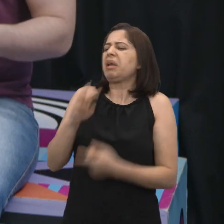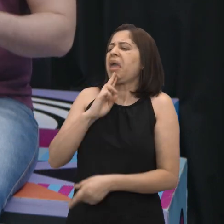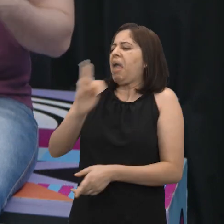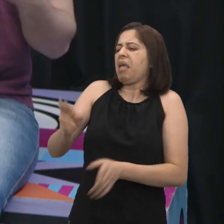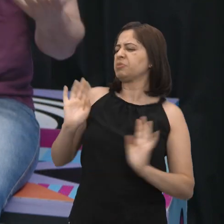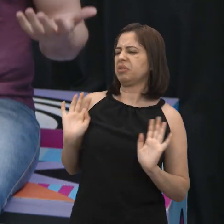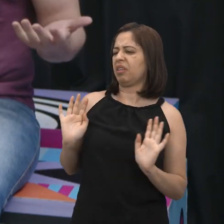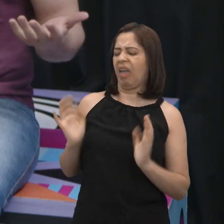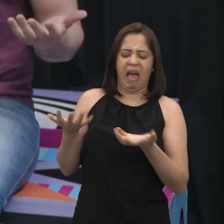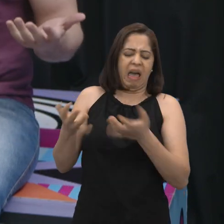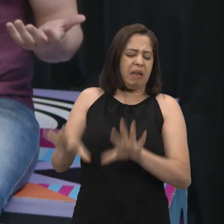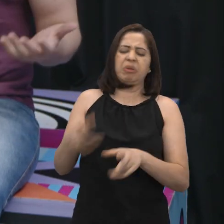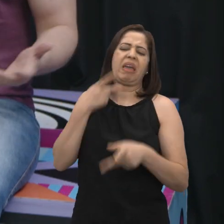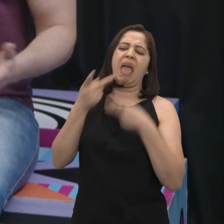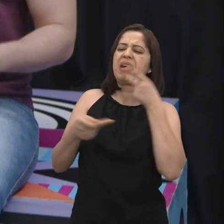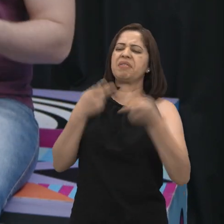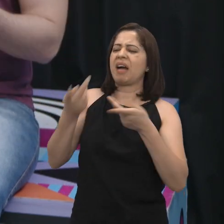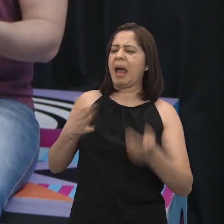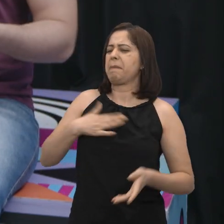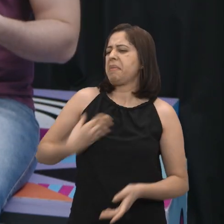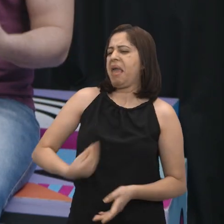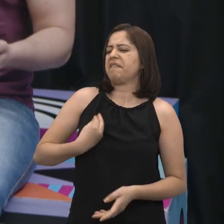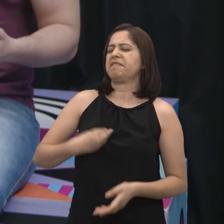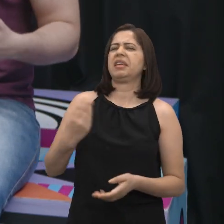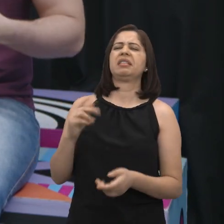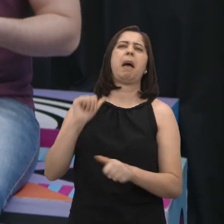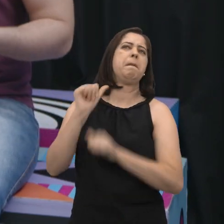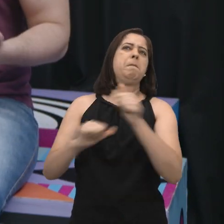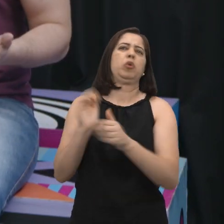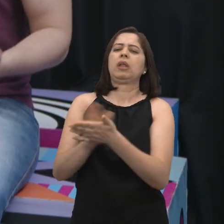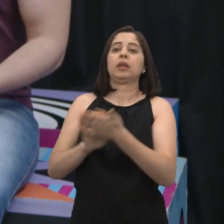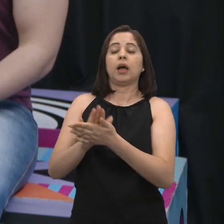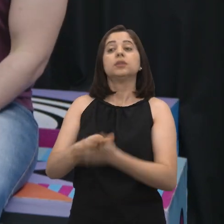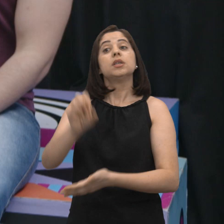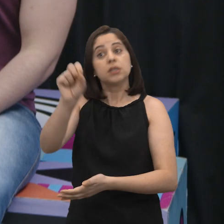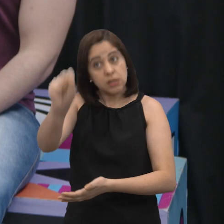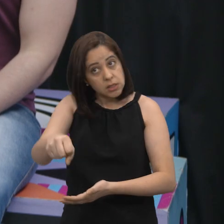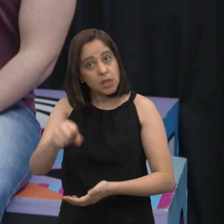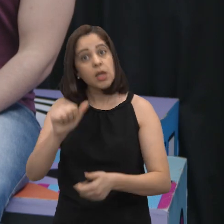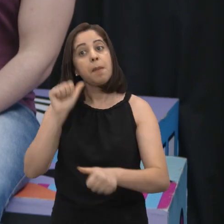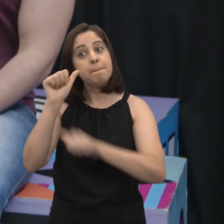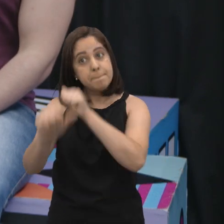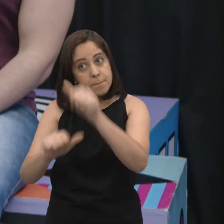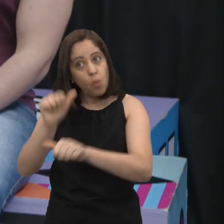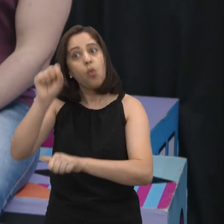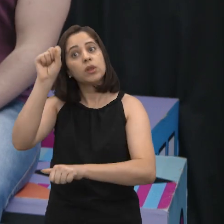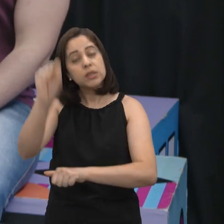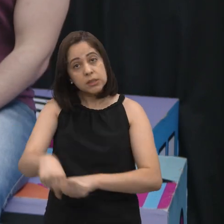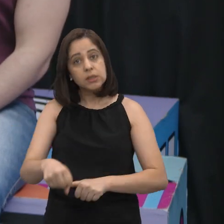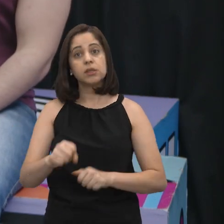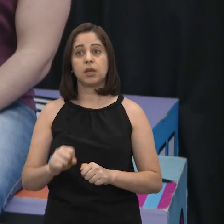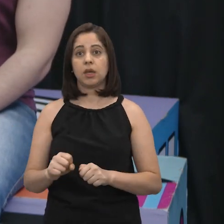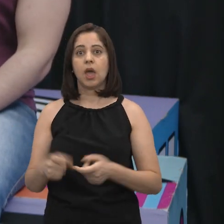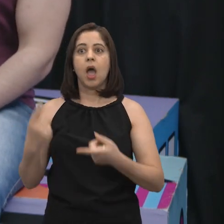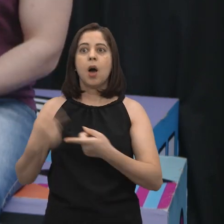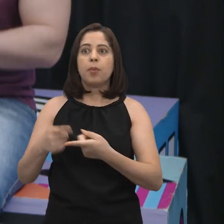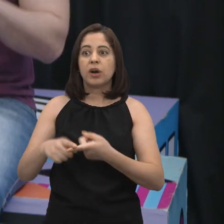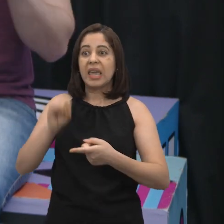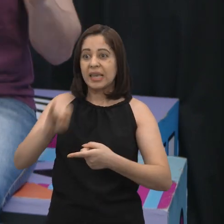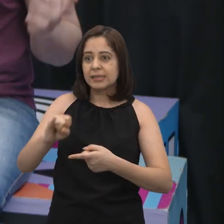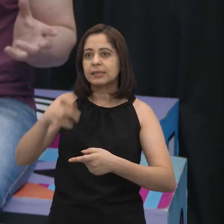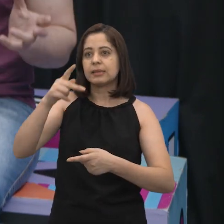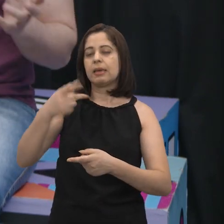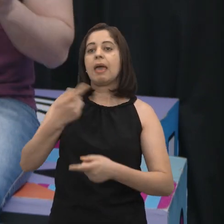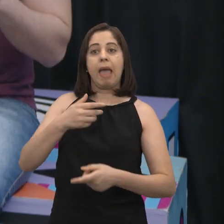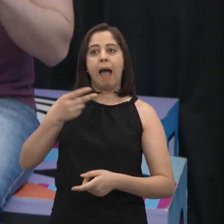pensar, mas para que eu vou responder isso? O que vai mudar isso na minha vida, na vida dos outros? Muda, né, para a gente ver que a gente consegue fazer aí um